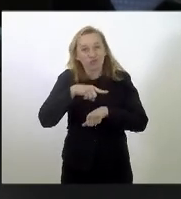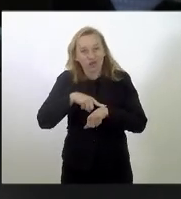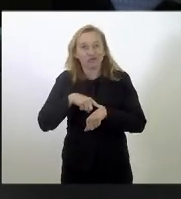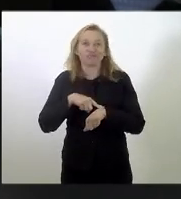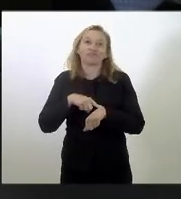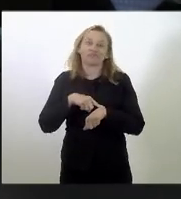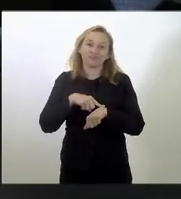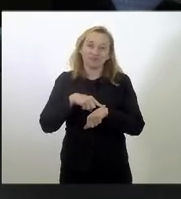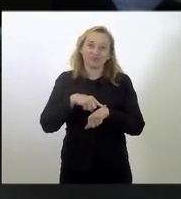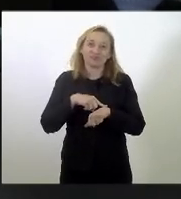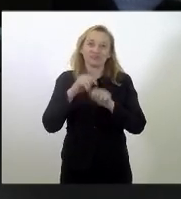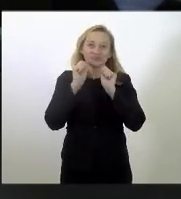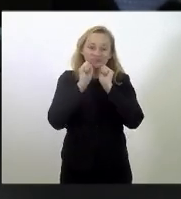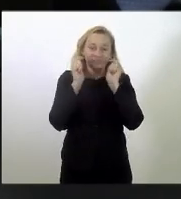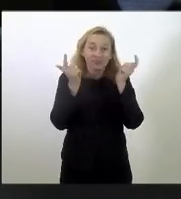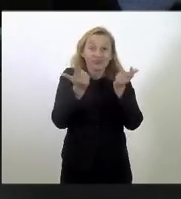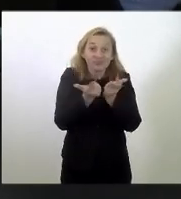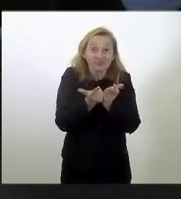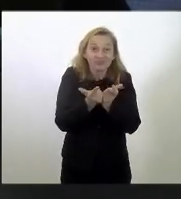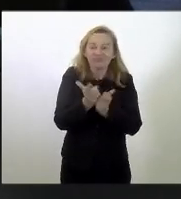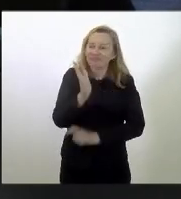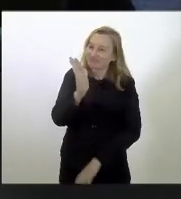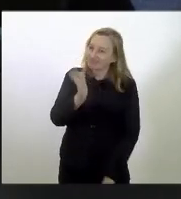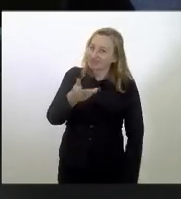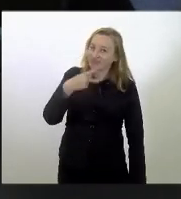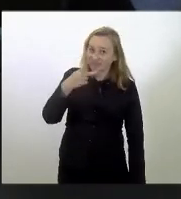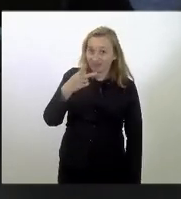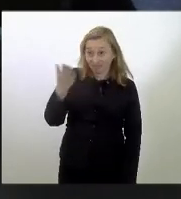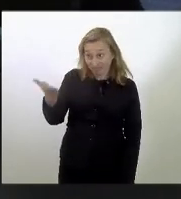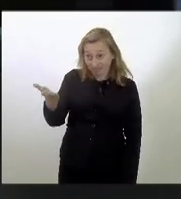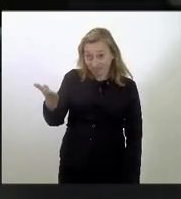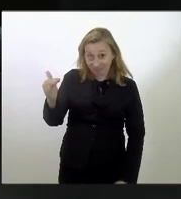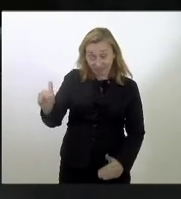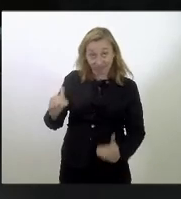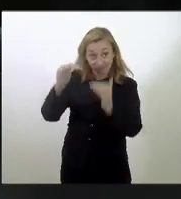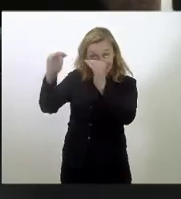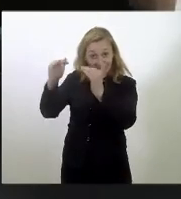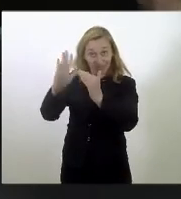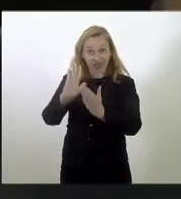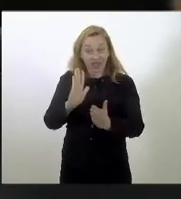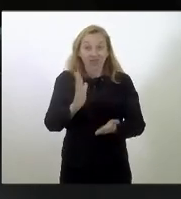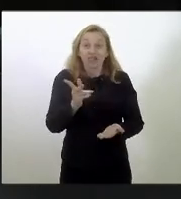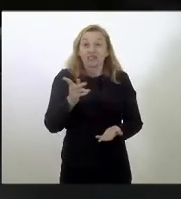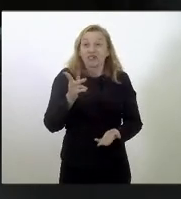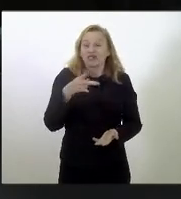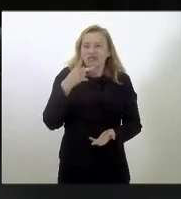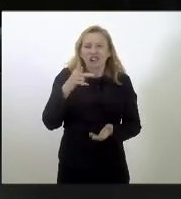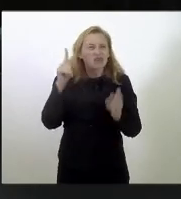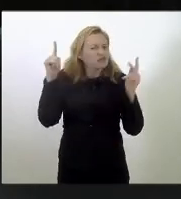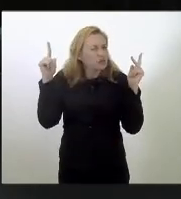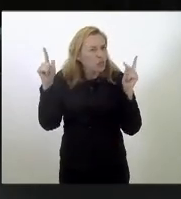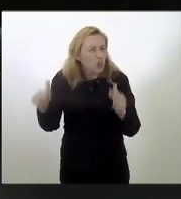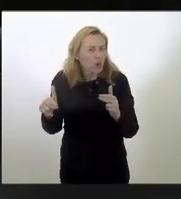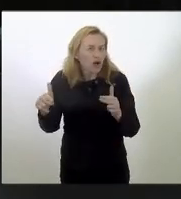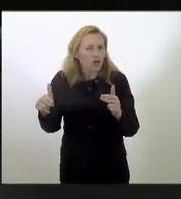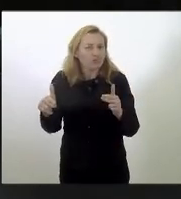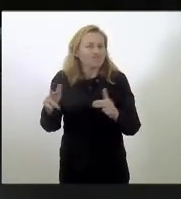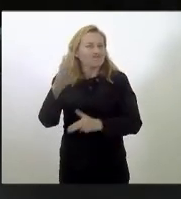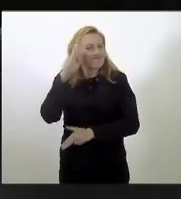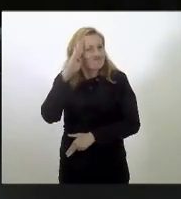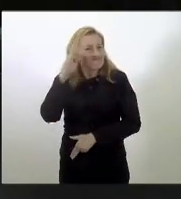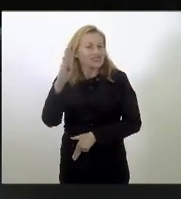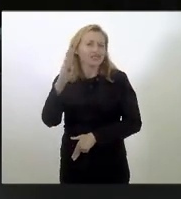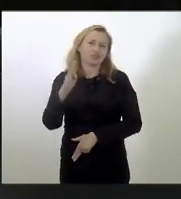A Assembleia Legislativa, como Vossa Excelência fala, e como nós temos um discurso muito parecido, tem sido